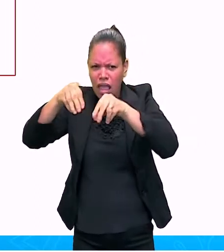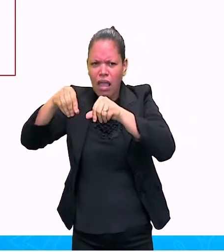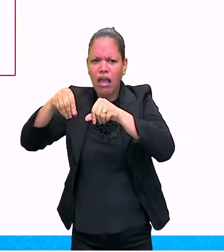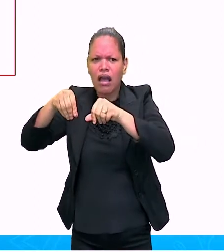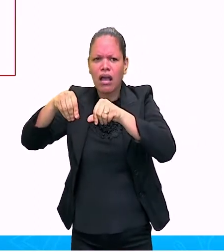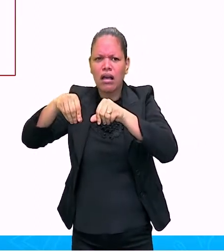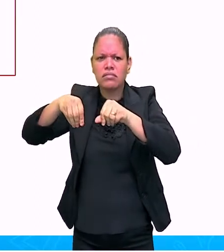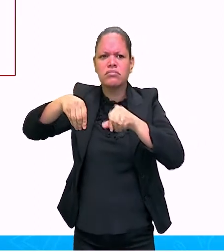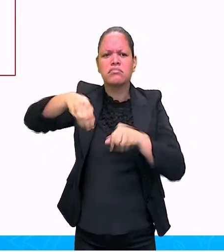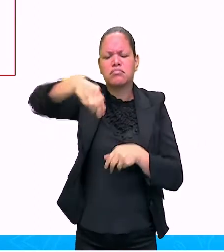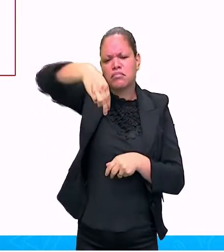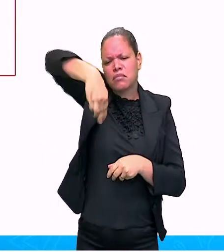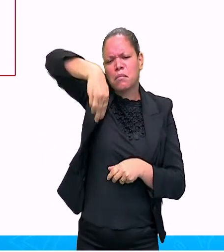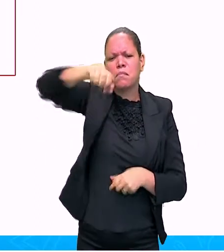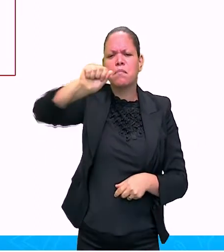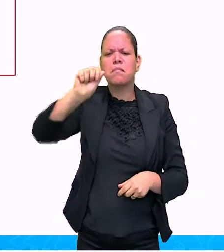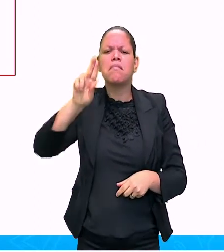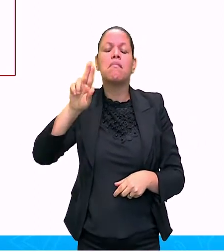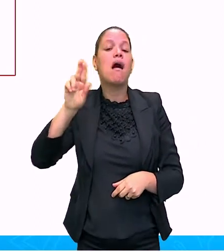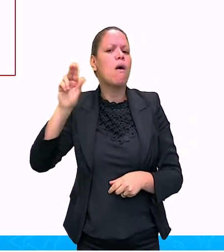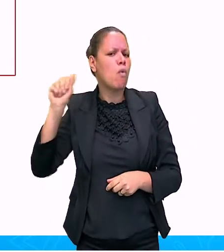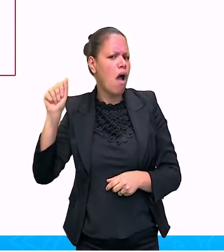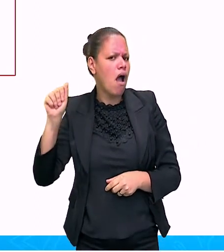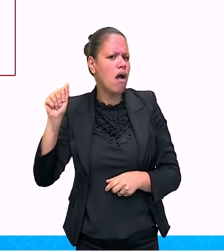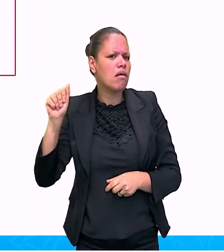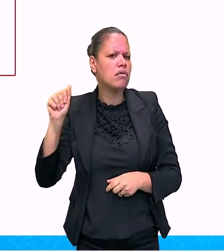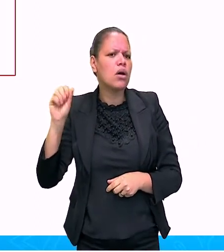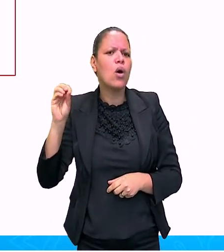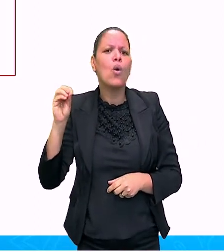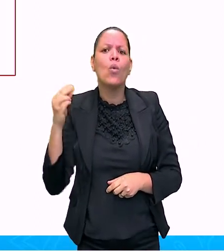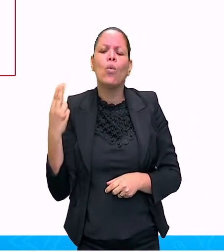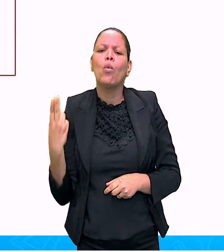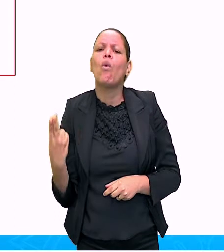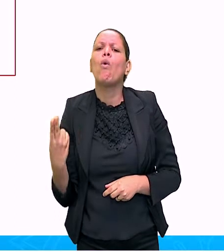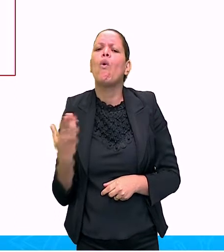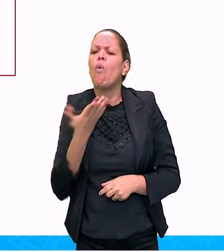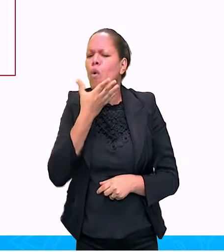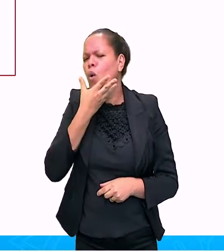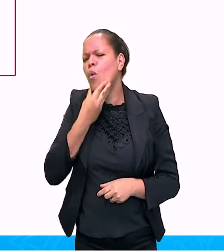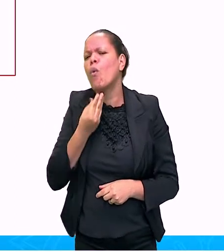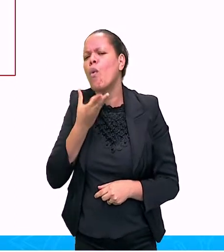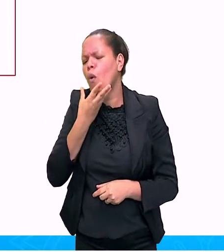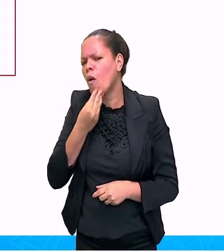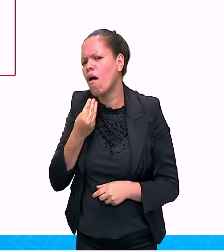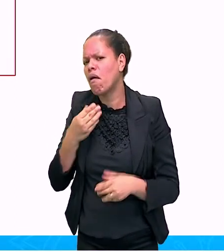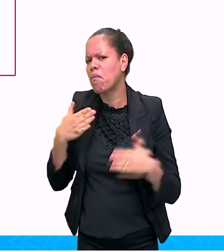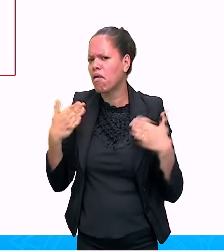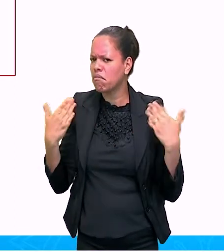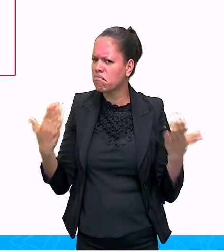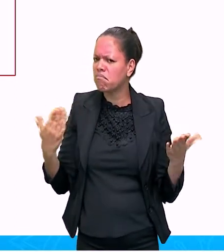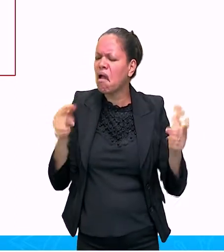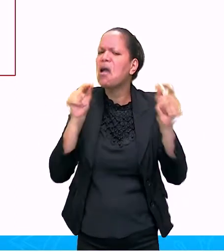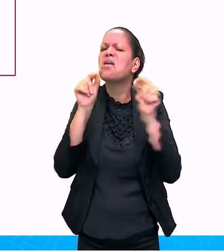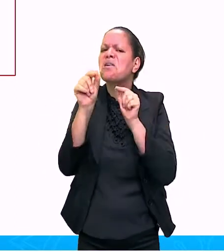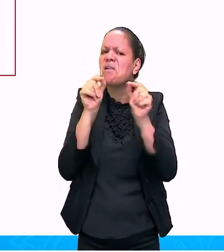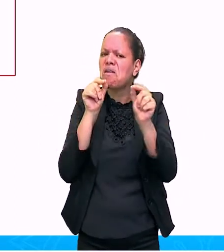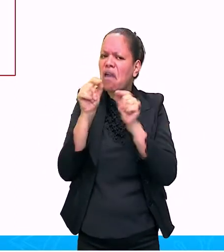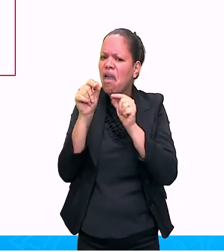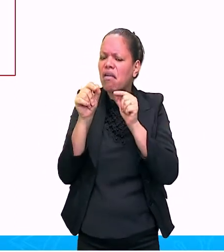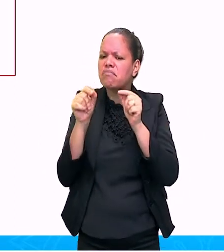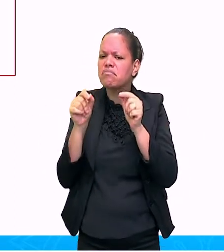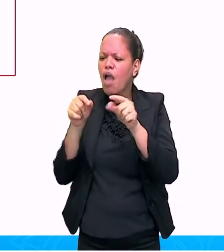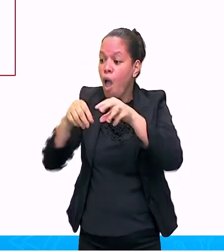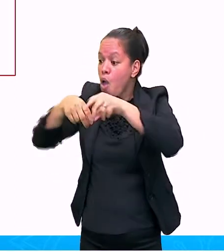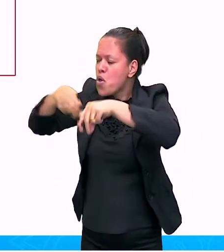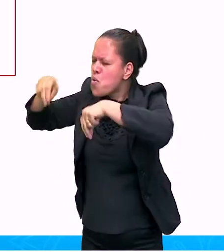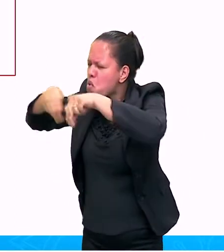pode corrigir aí a sua tarefa junto comigo. Mauá, que controlava